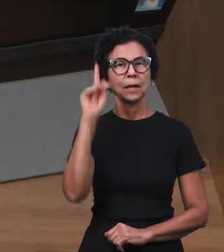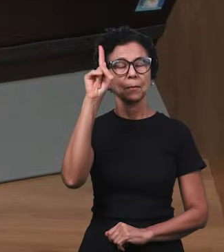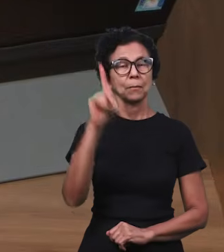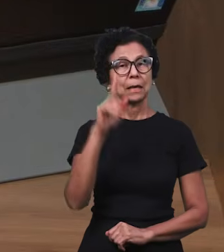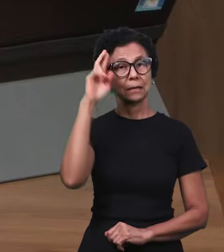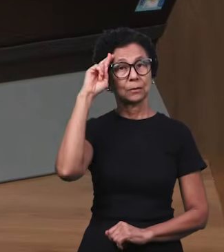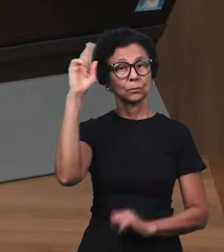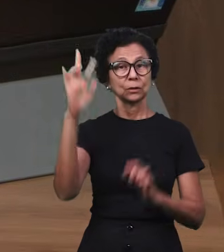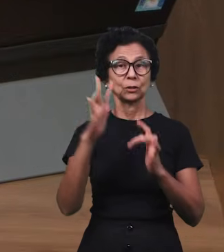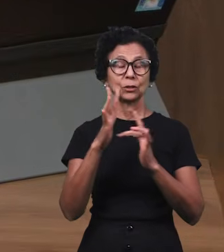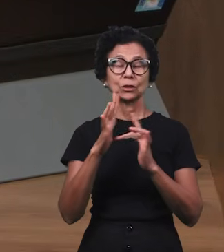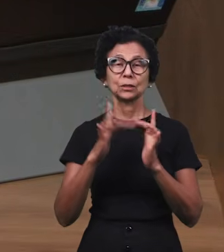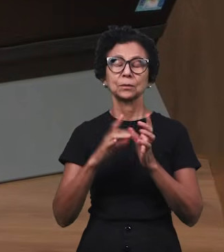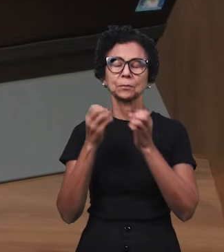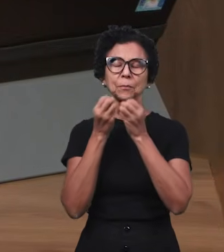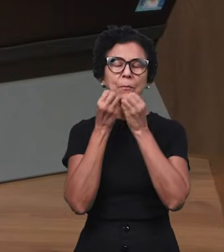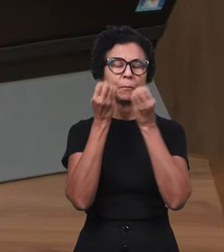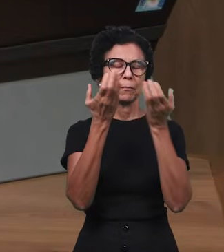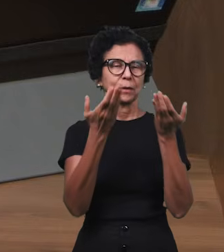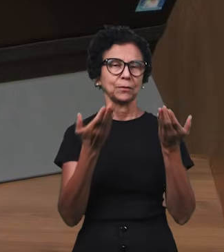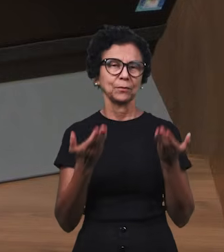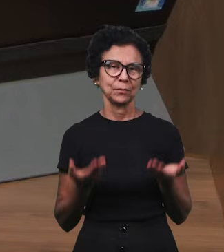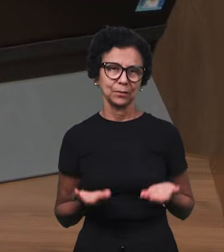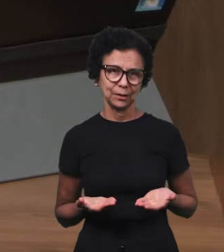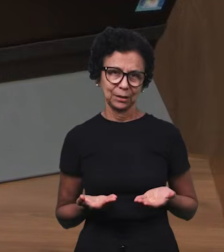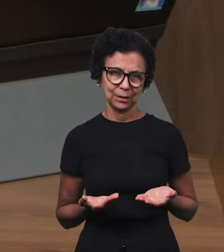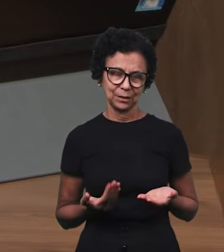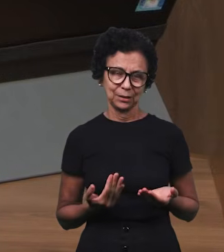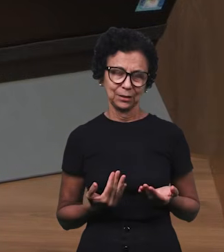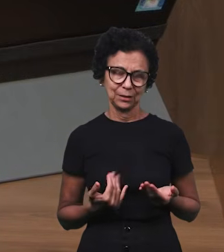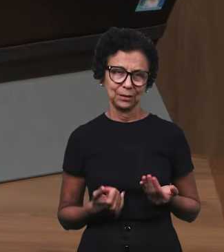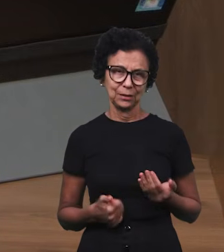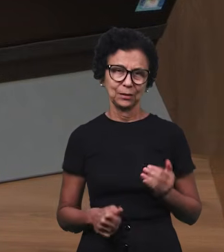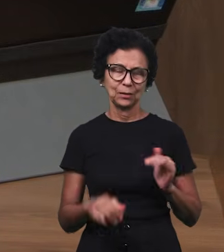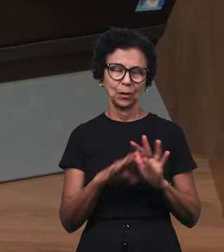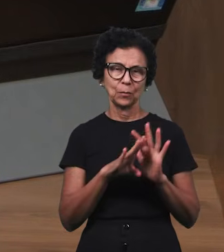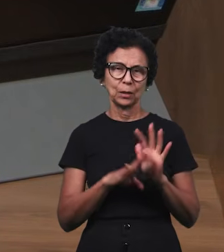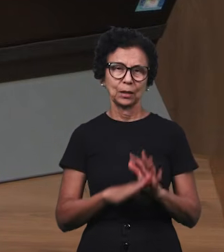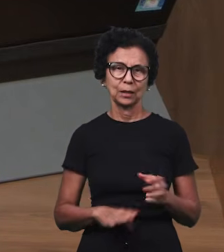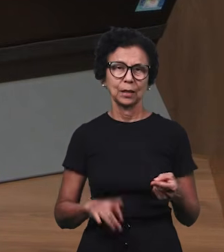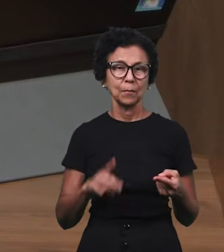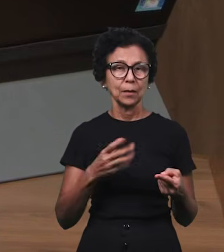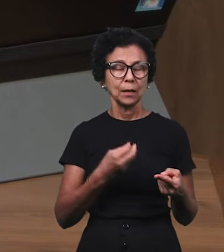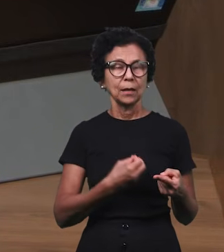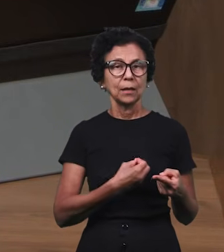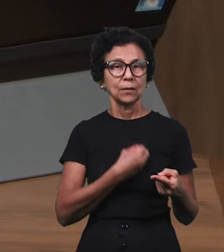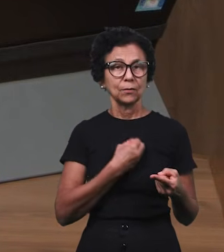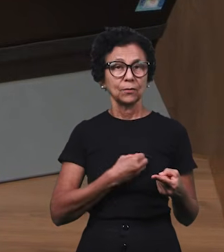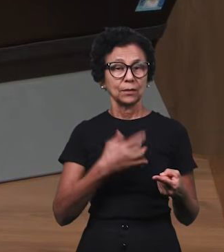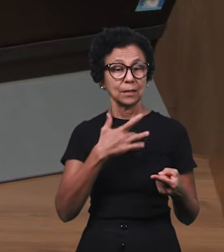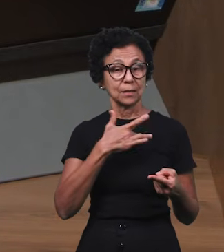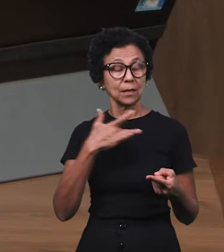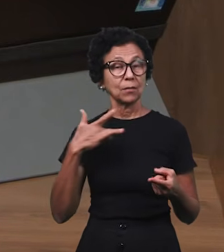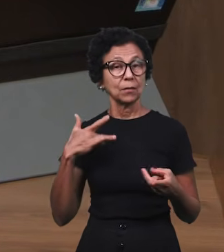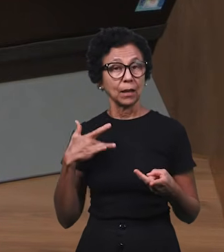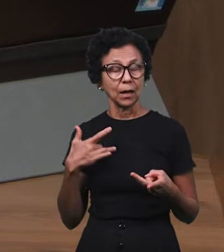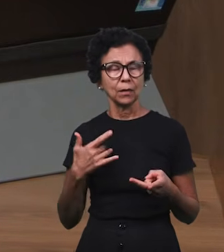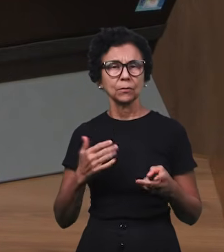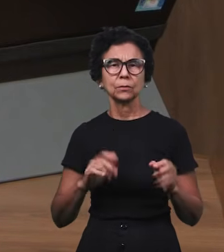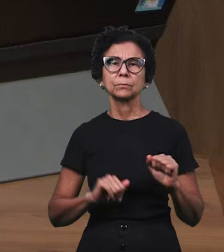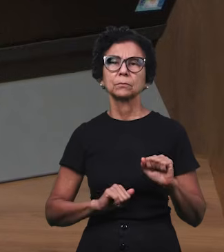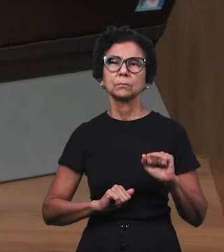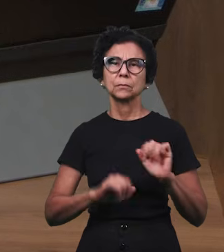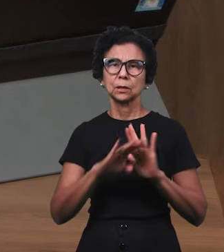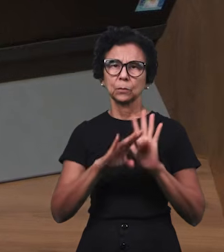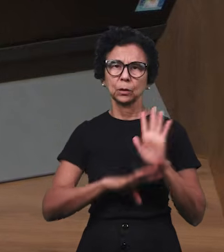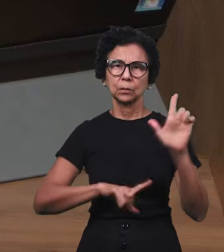A paz do Senhor Jesus, seja bem-vindo mais uma vez ao Viver com Saúde, esse programa da TV Manaim,